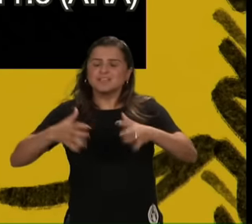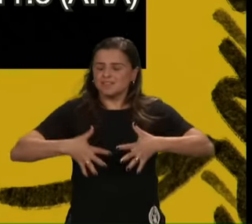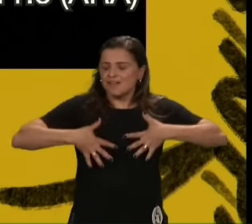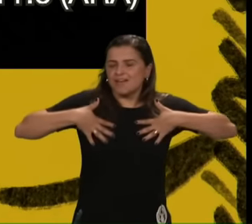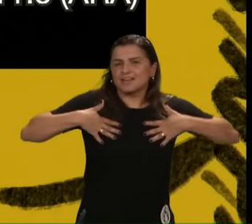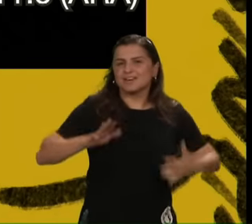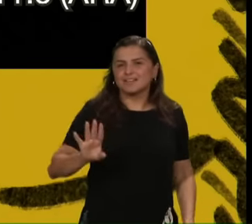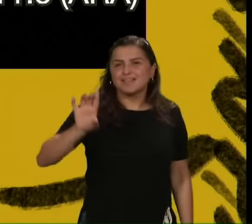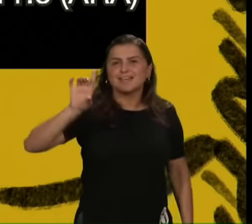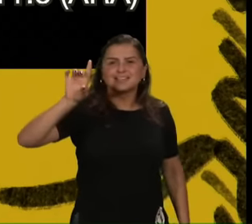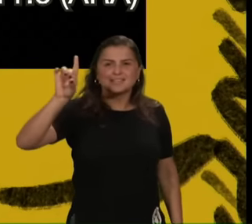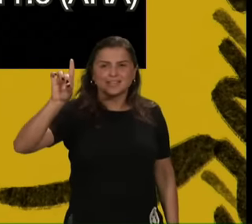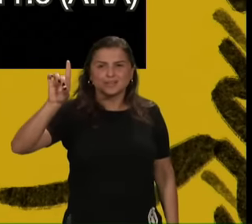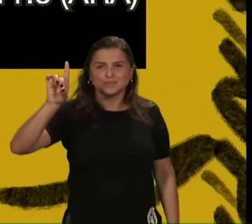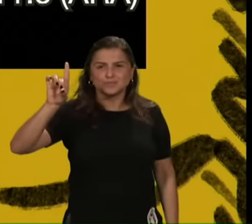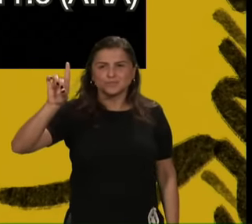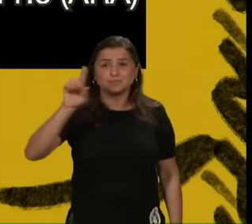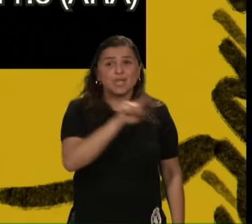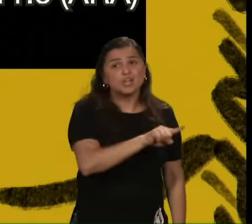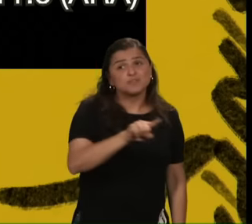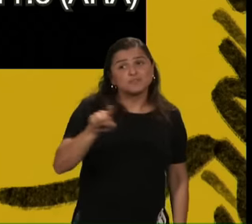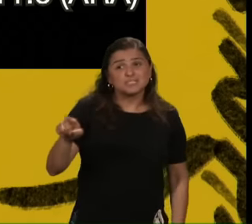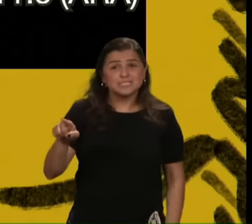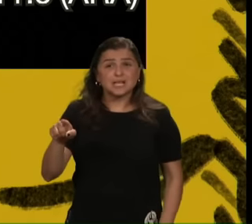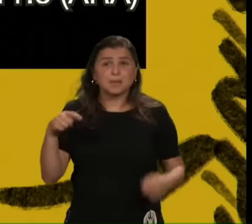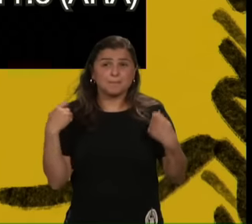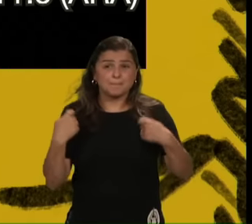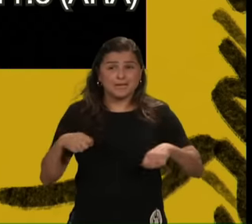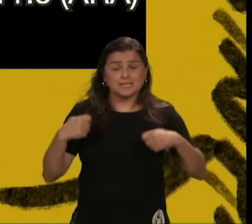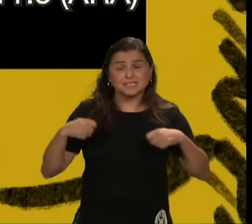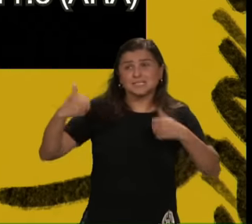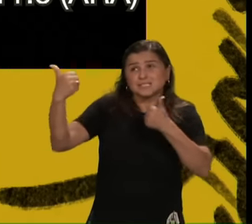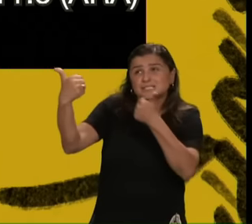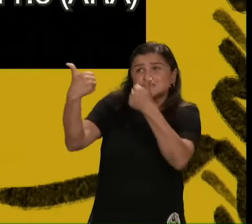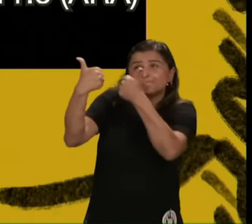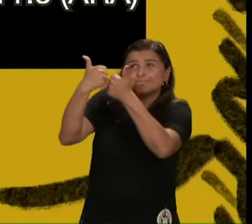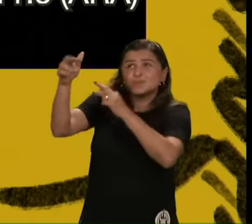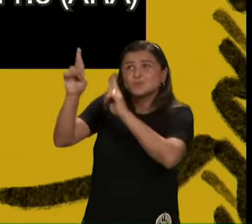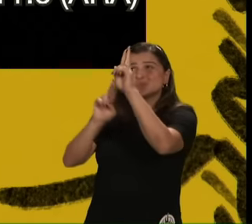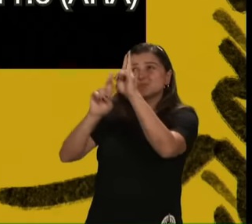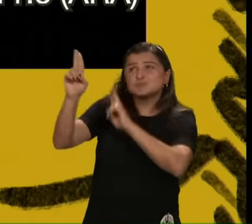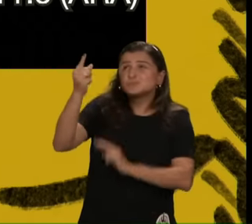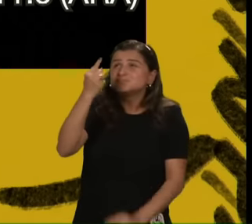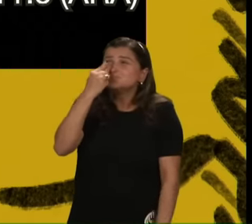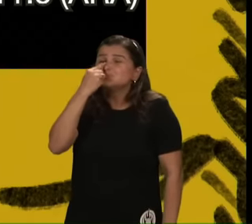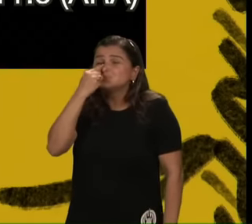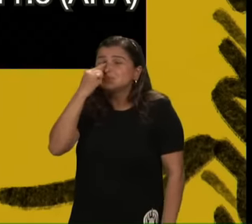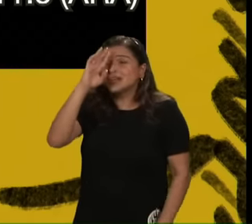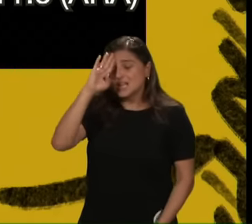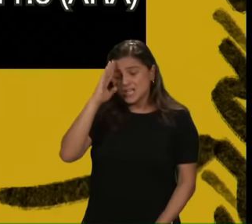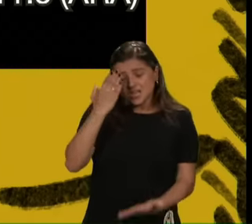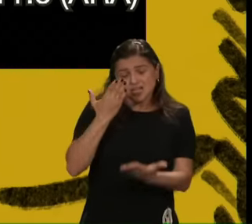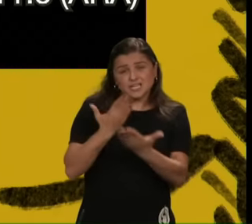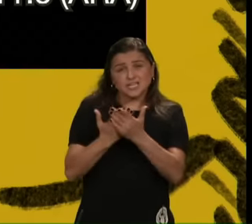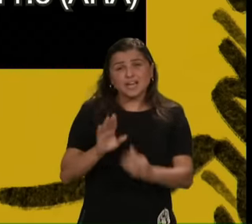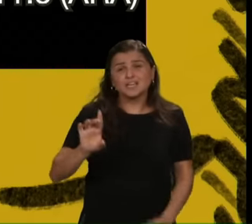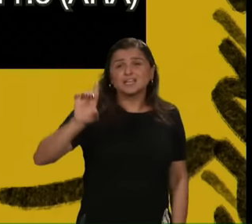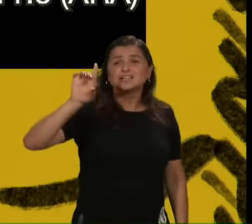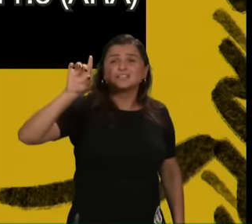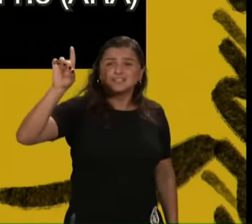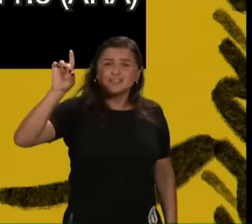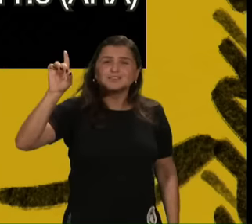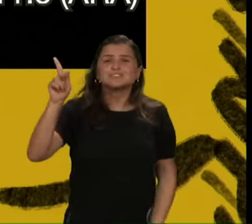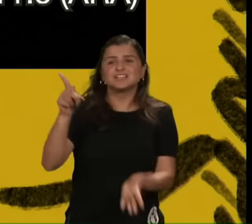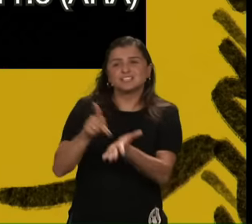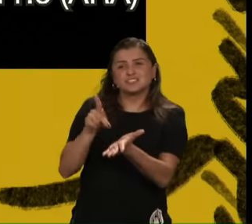Deus, porquanto é necessário que aquele que se aproxima de Deus creia que Ele existe e que se torna